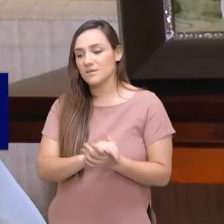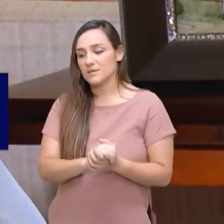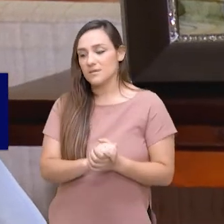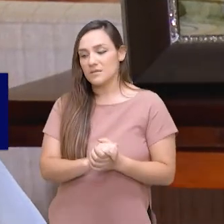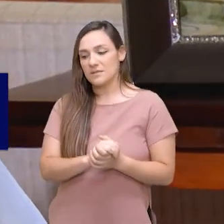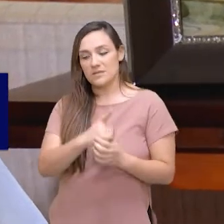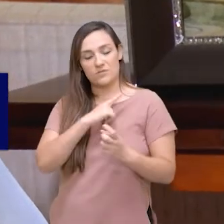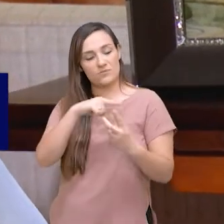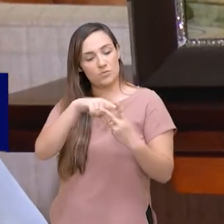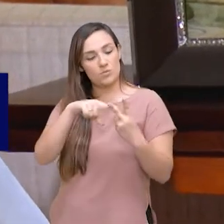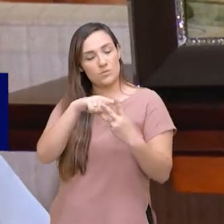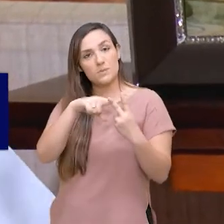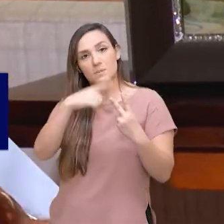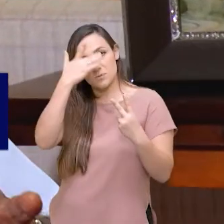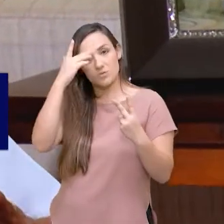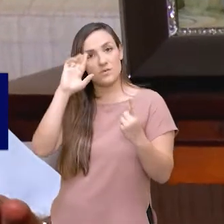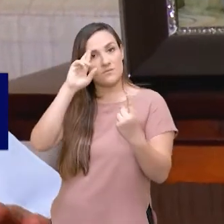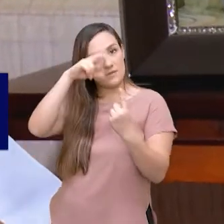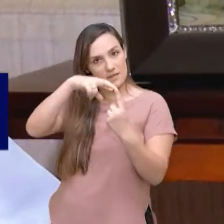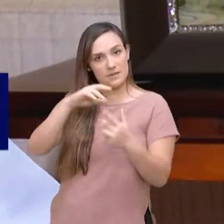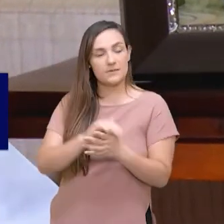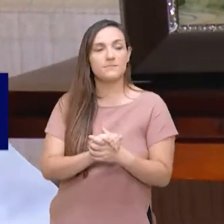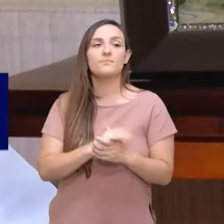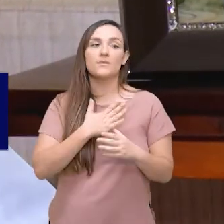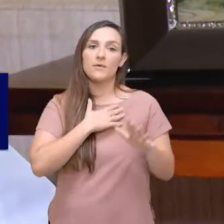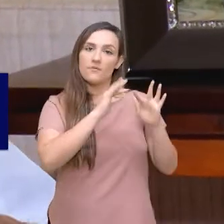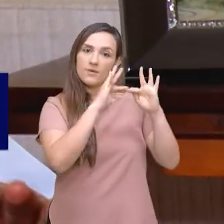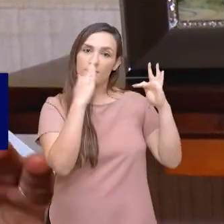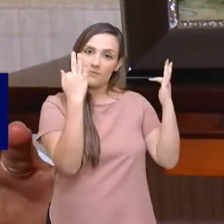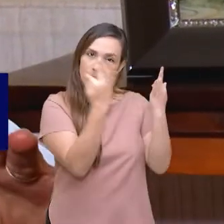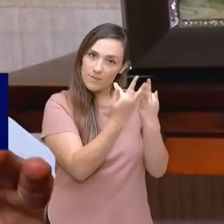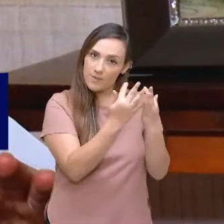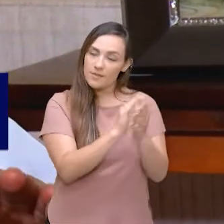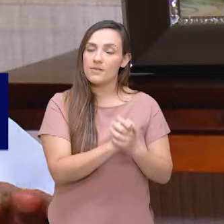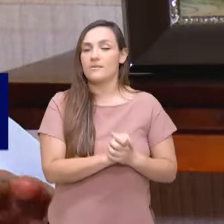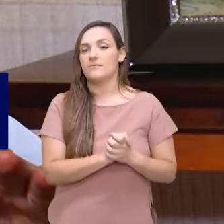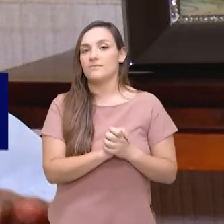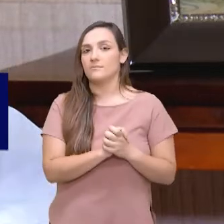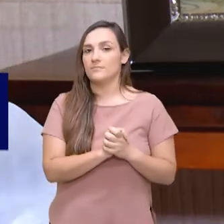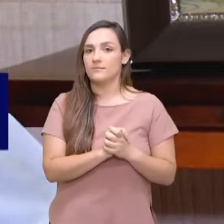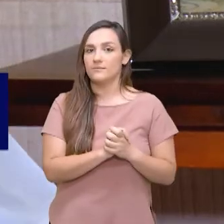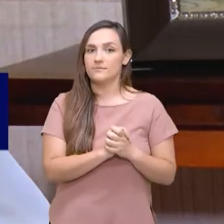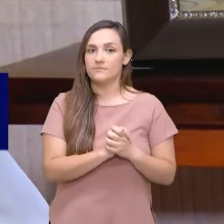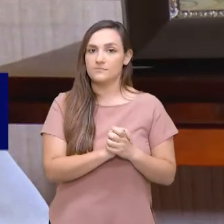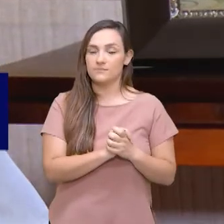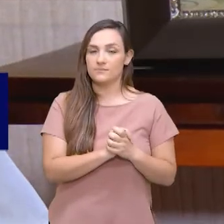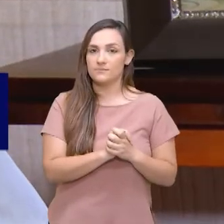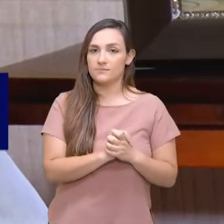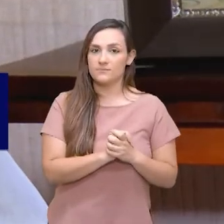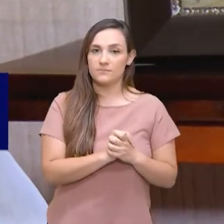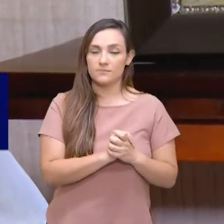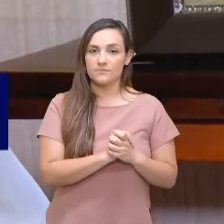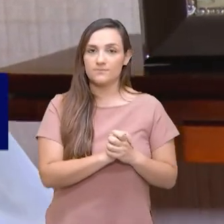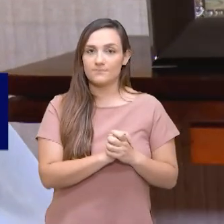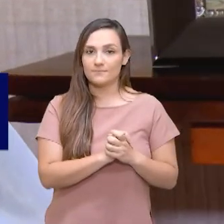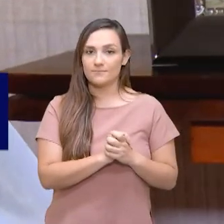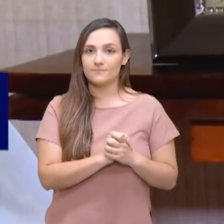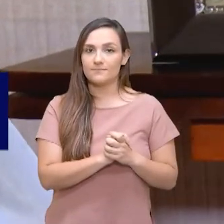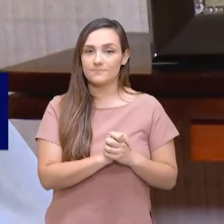pessoas na minha vida, além dos meus familiares, além do meu